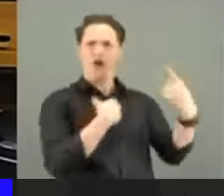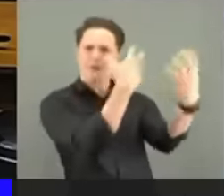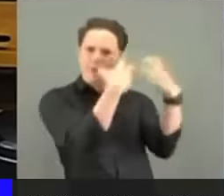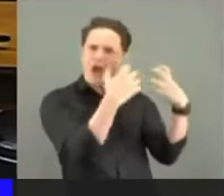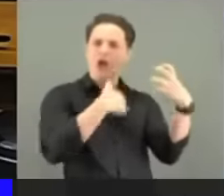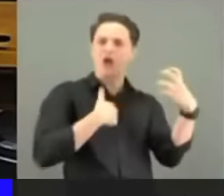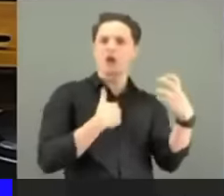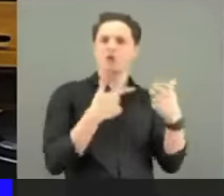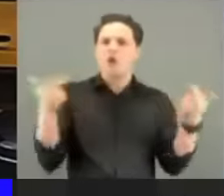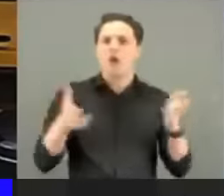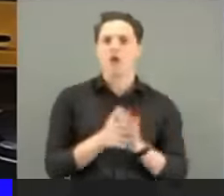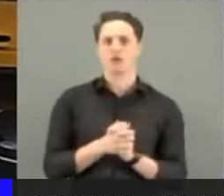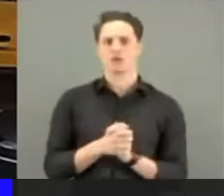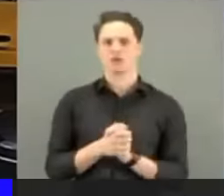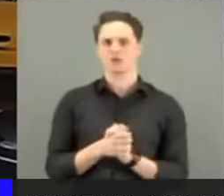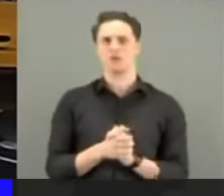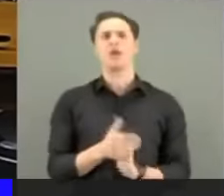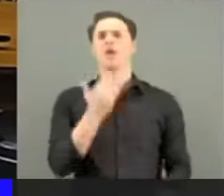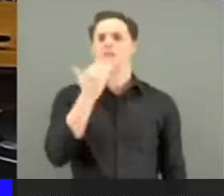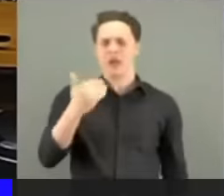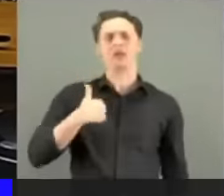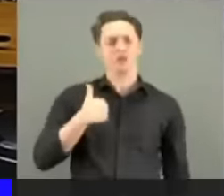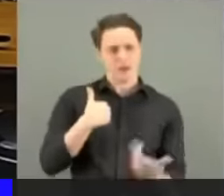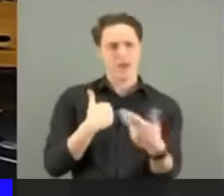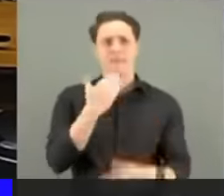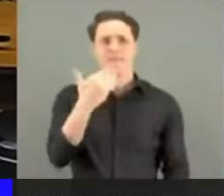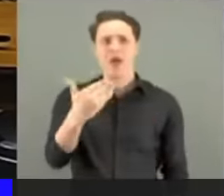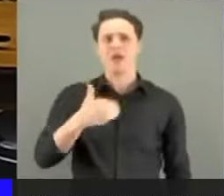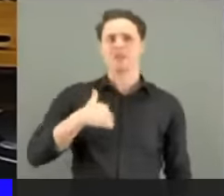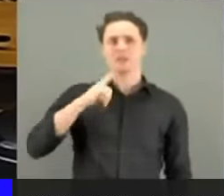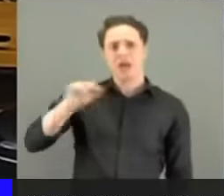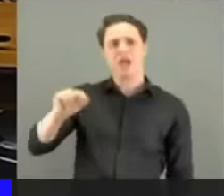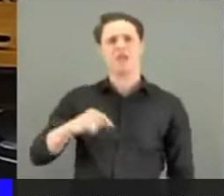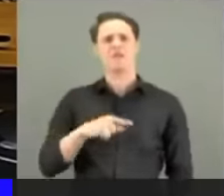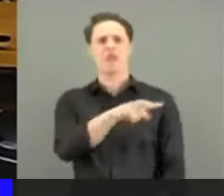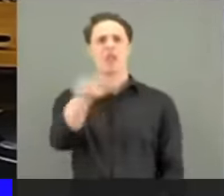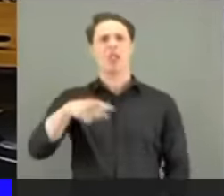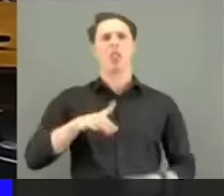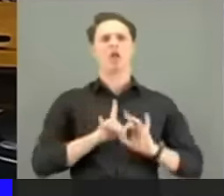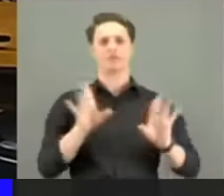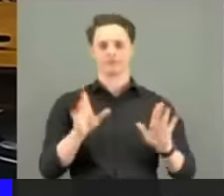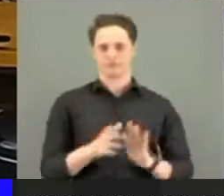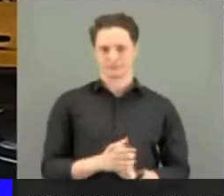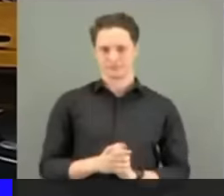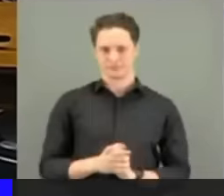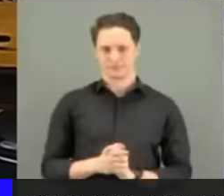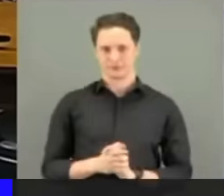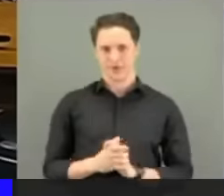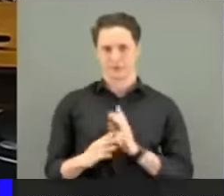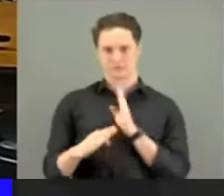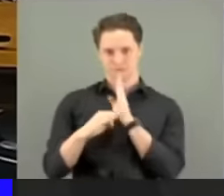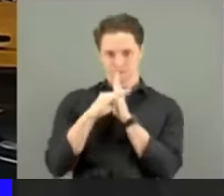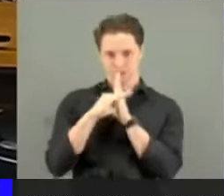puta crime. Solicita a saída. Aqui vocês estão simplesmente já julgando e condenando. Está imputando o crime.